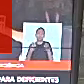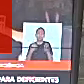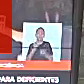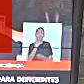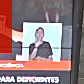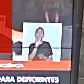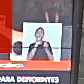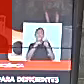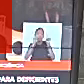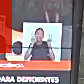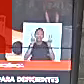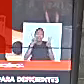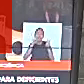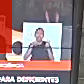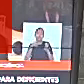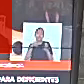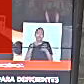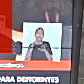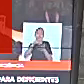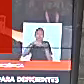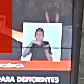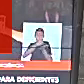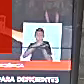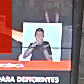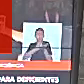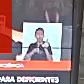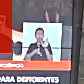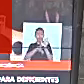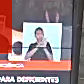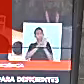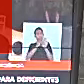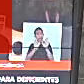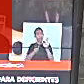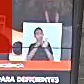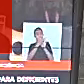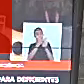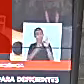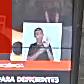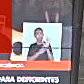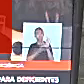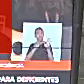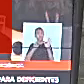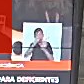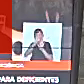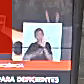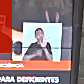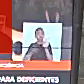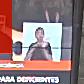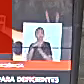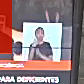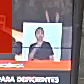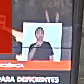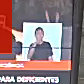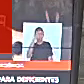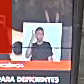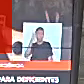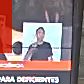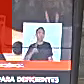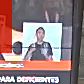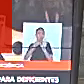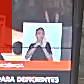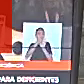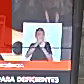um documento que, por lei e por decreto, já é de direito. A gente está fazendo,